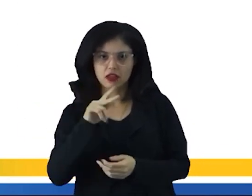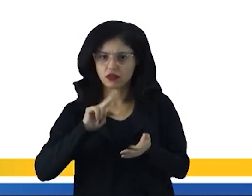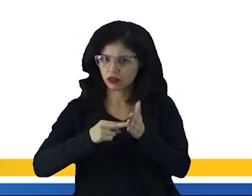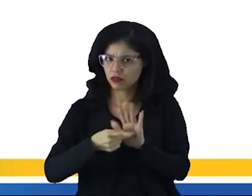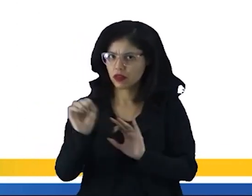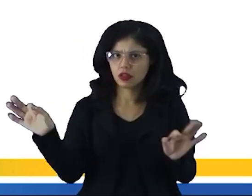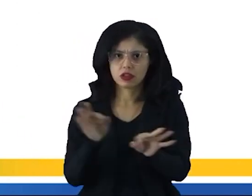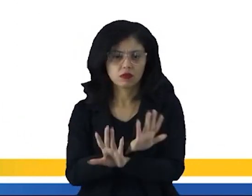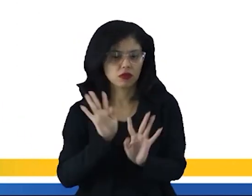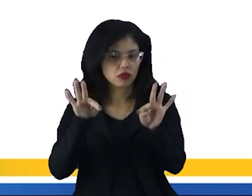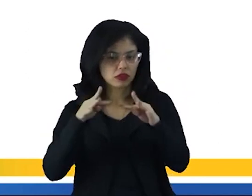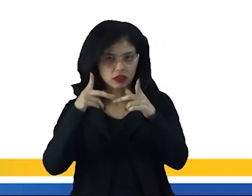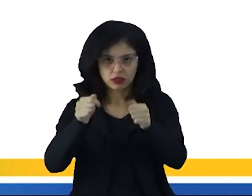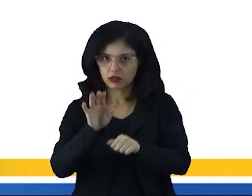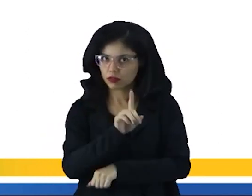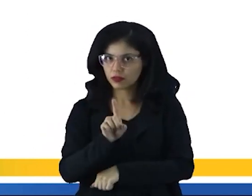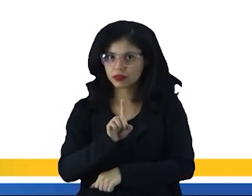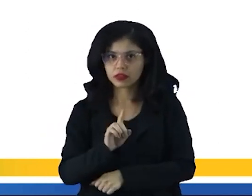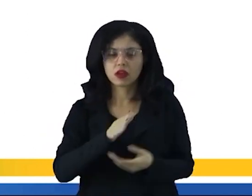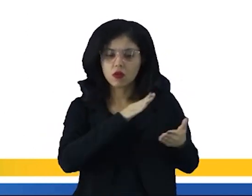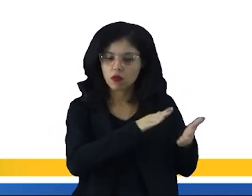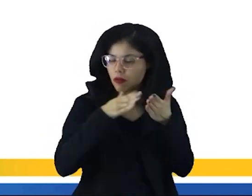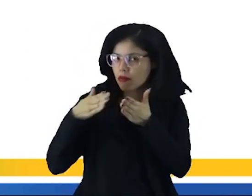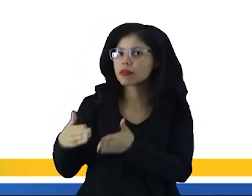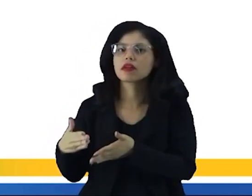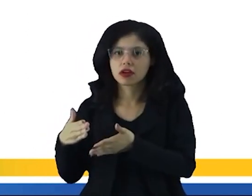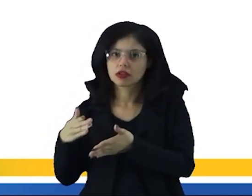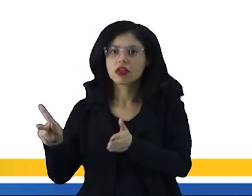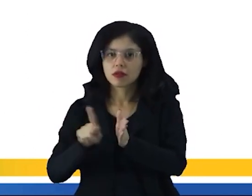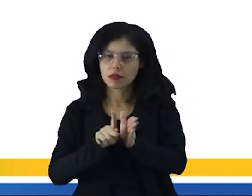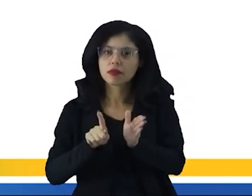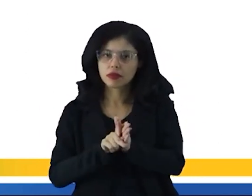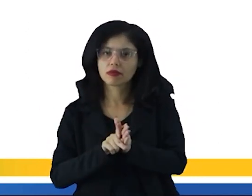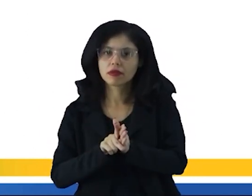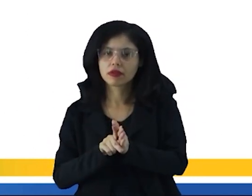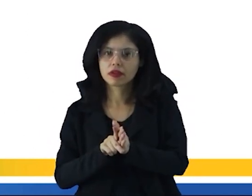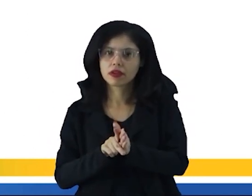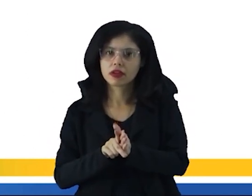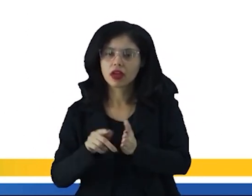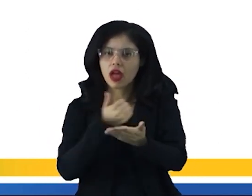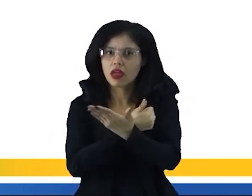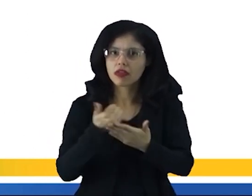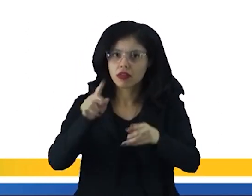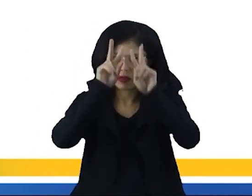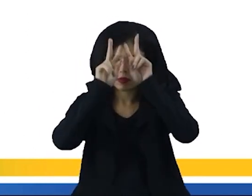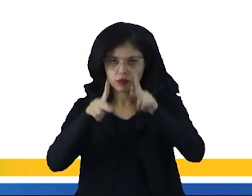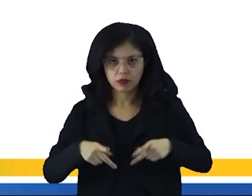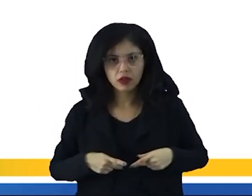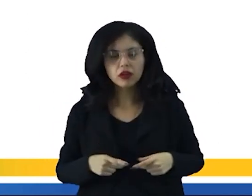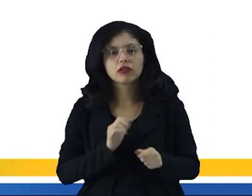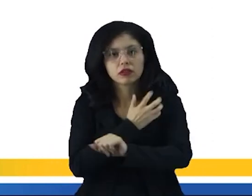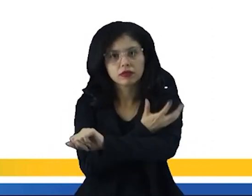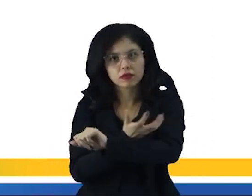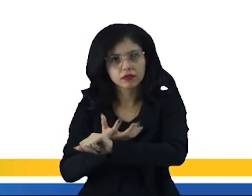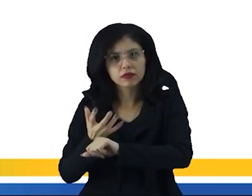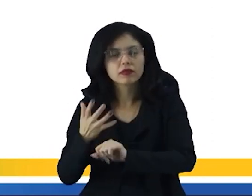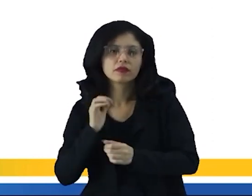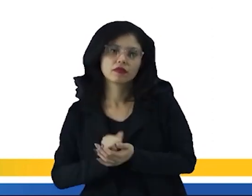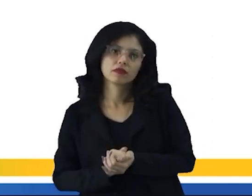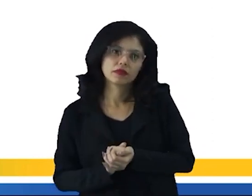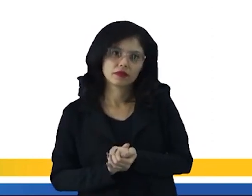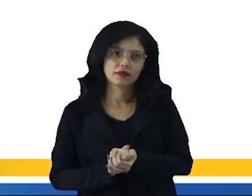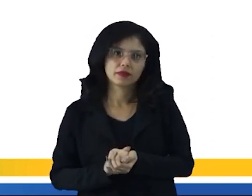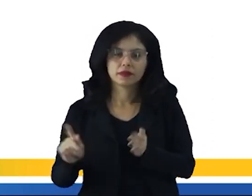que acabou total, queremos dizer que boa parte dela já é composta por ação humana, que cultiva plantas que